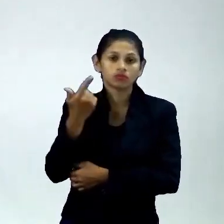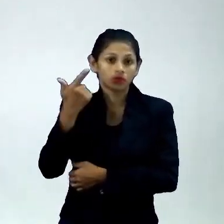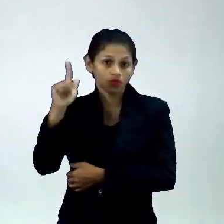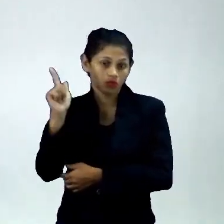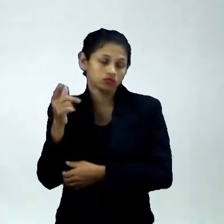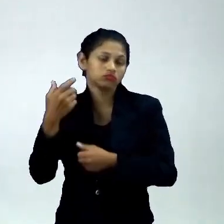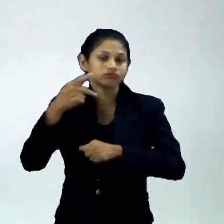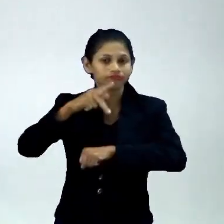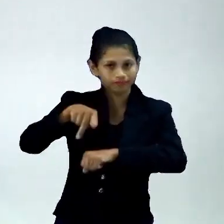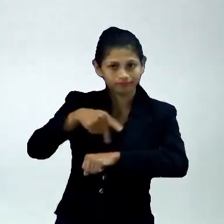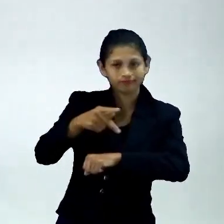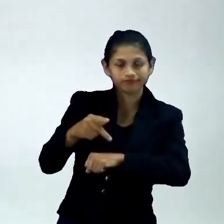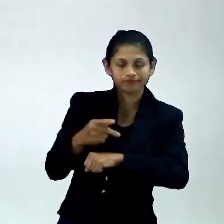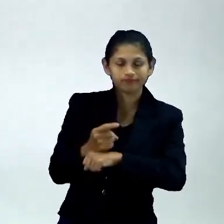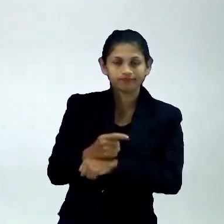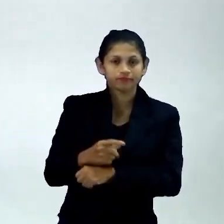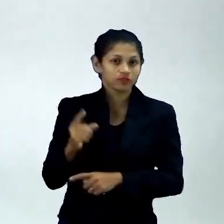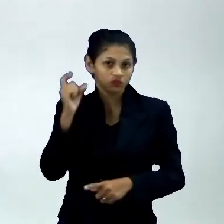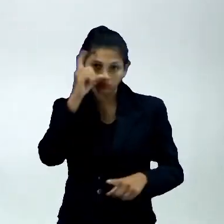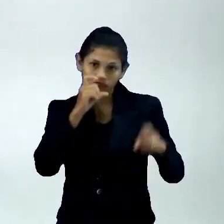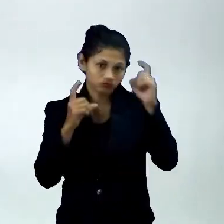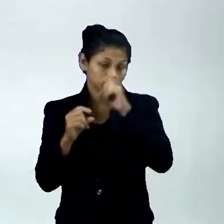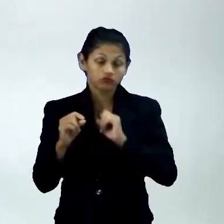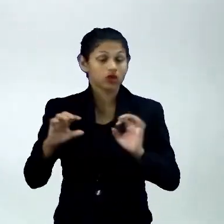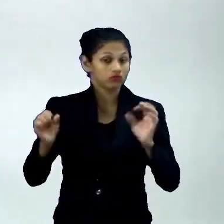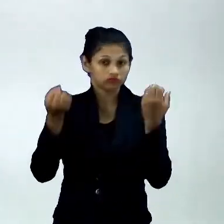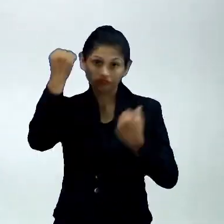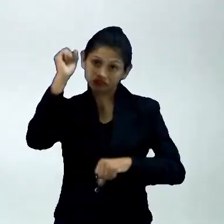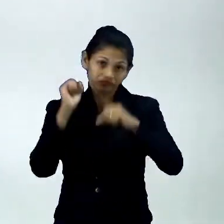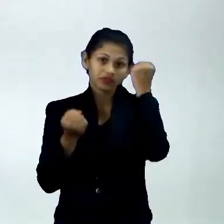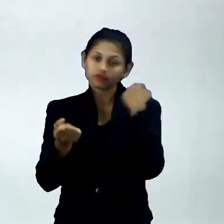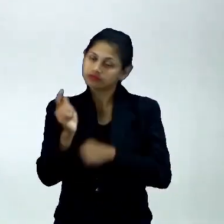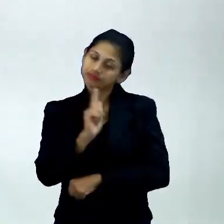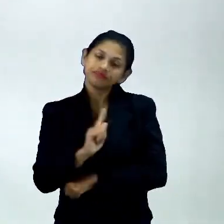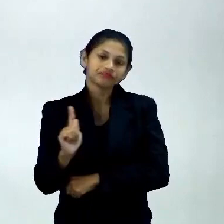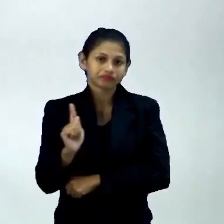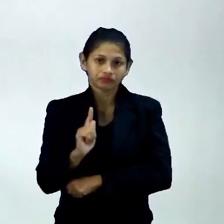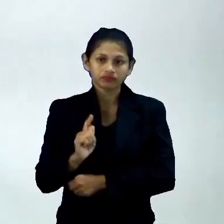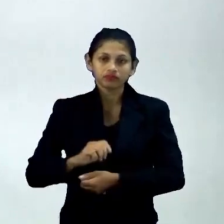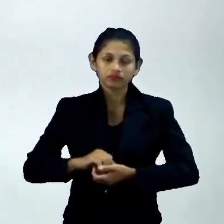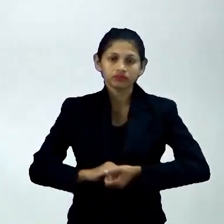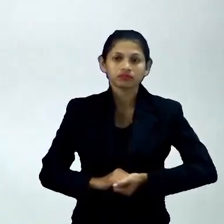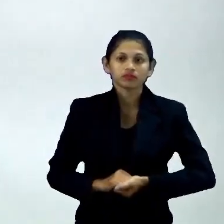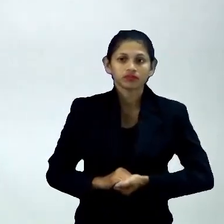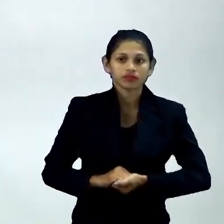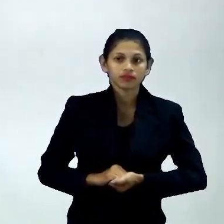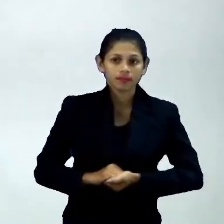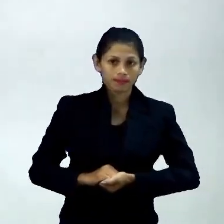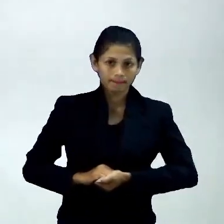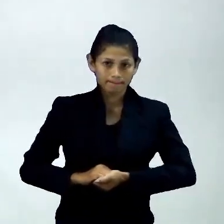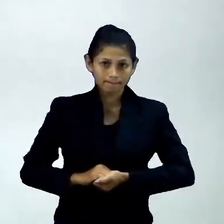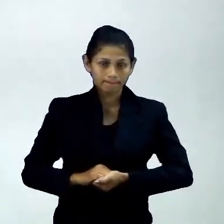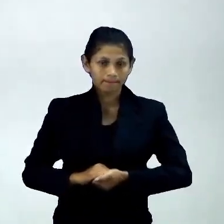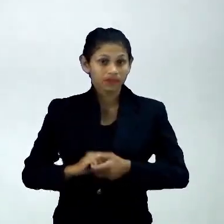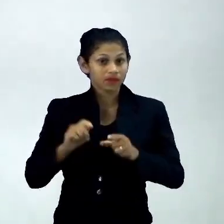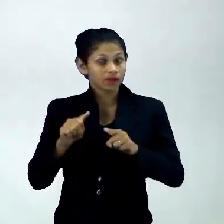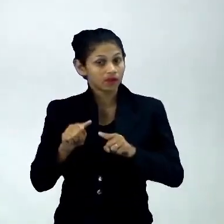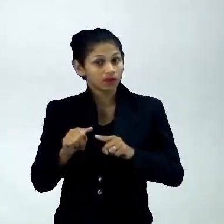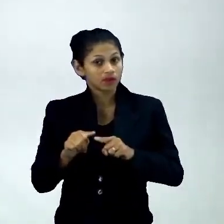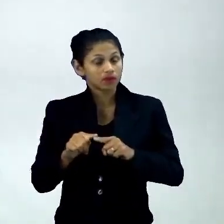a não se preocuparem logo com essa questão da industrialização, que a industrialização aqui ela demorou a acontecer, mas